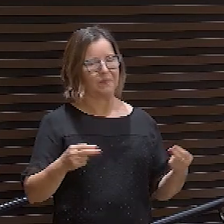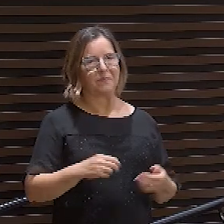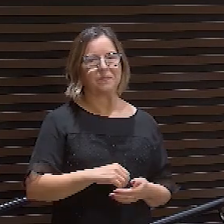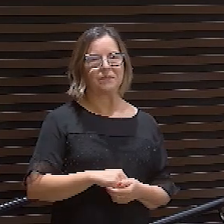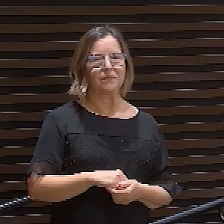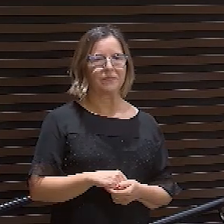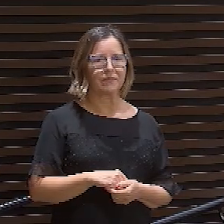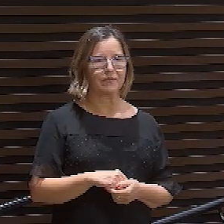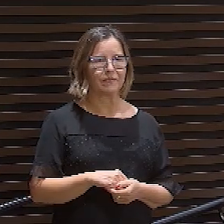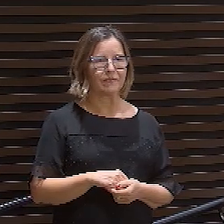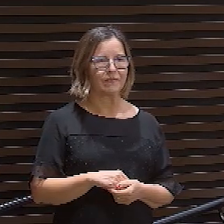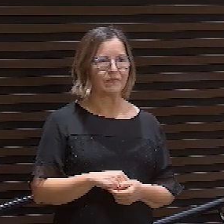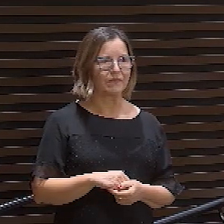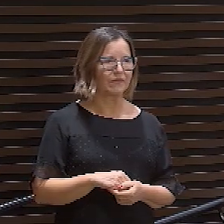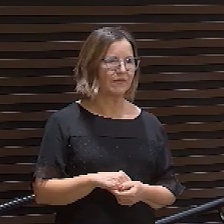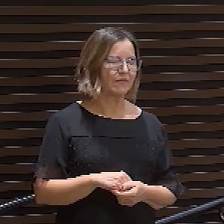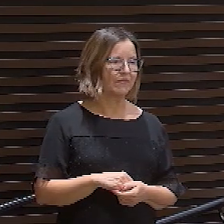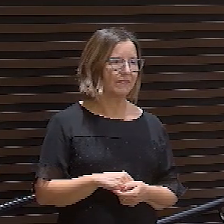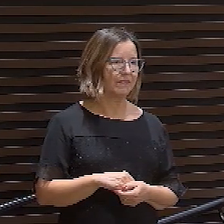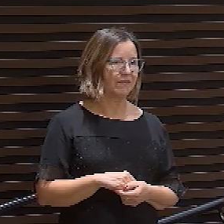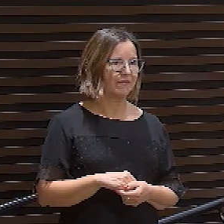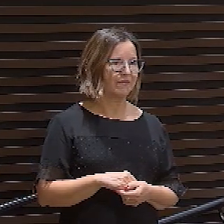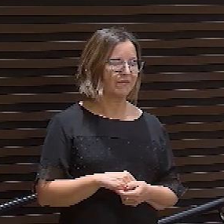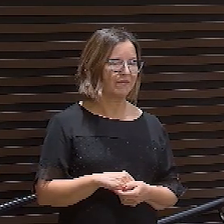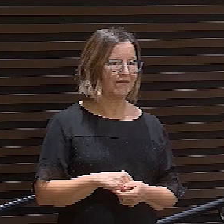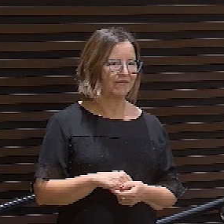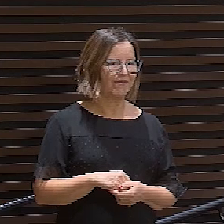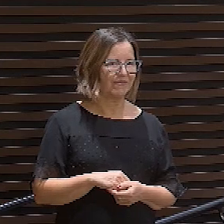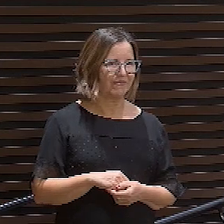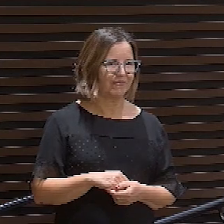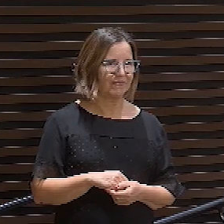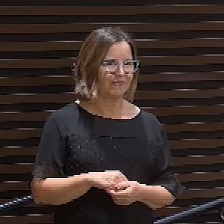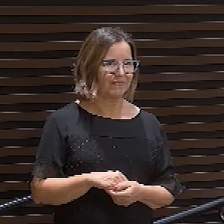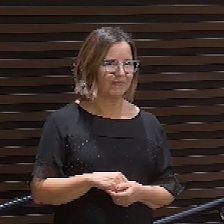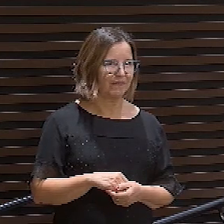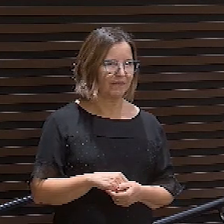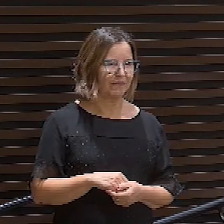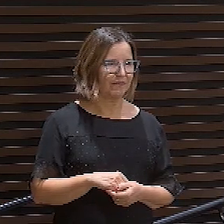E quero ser encontrado mordomo fiel.